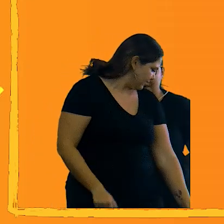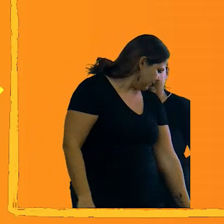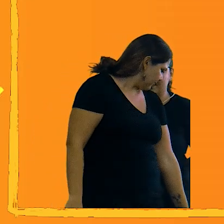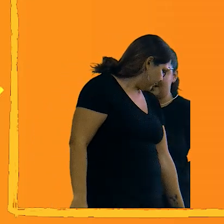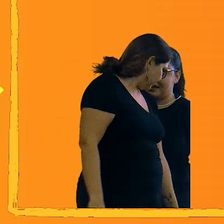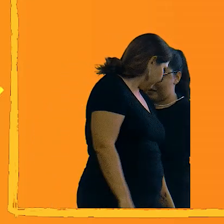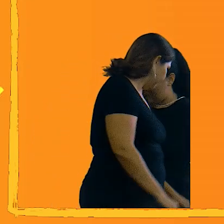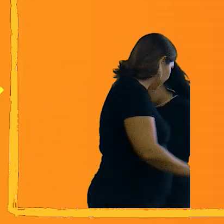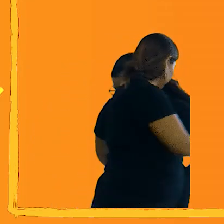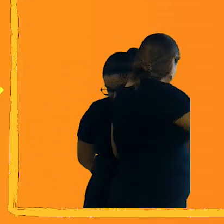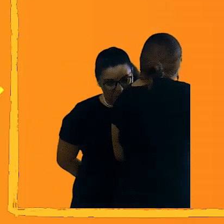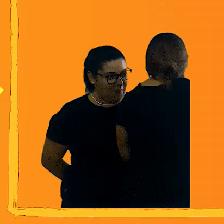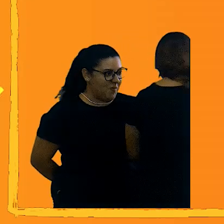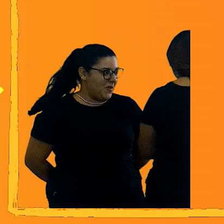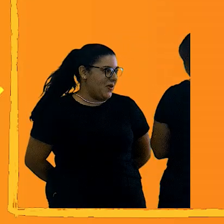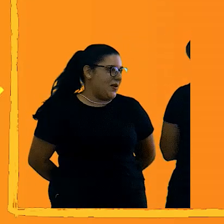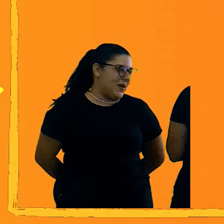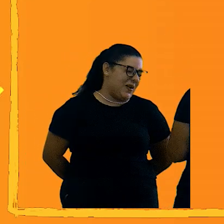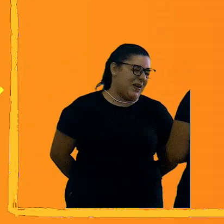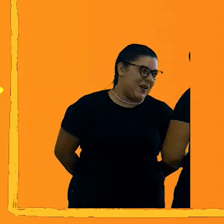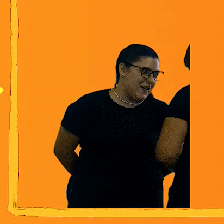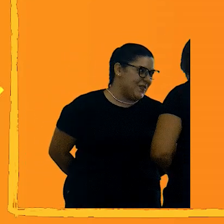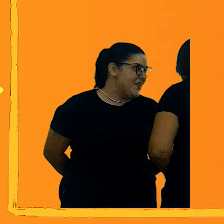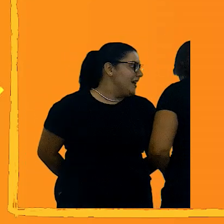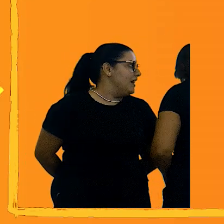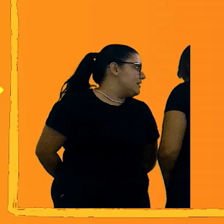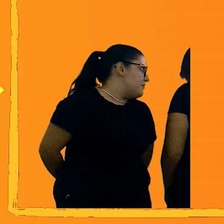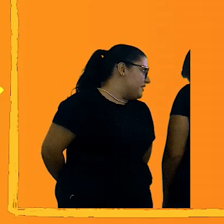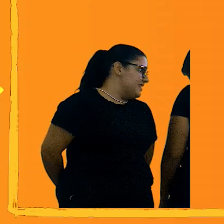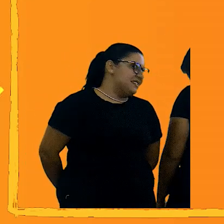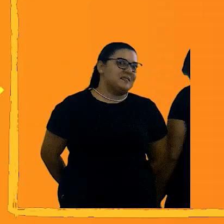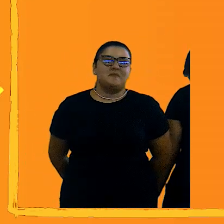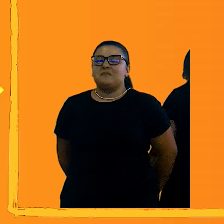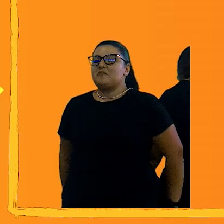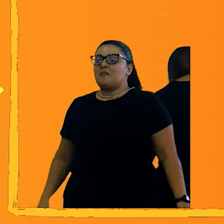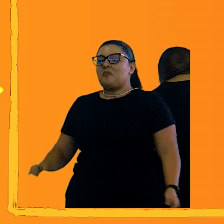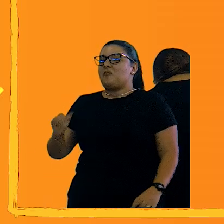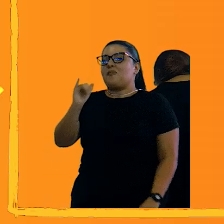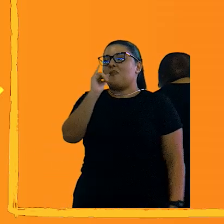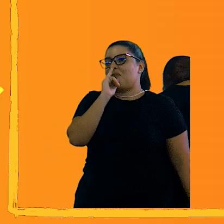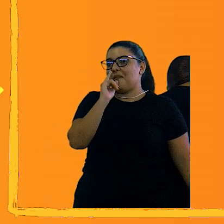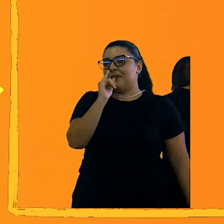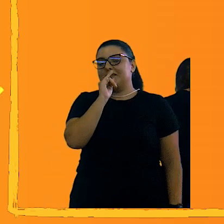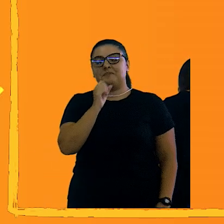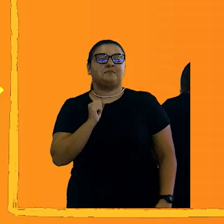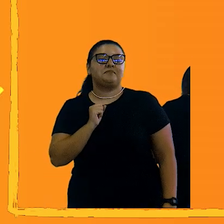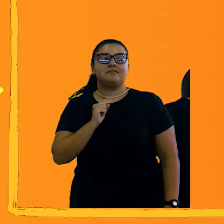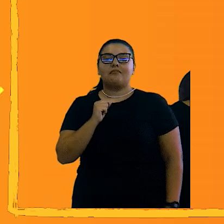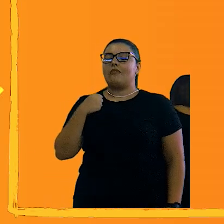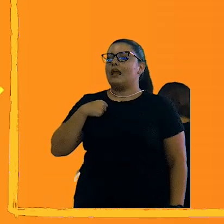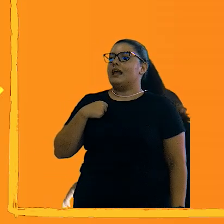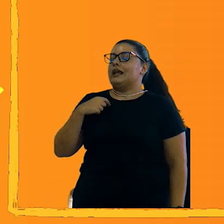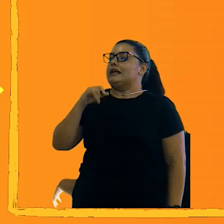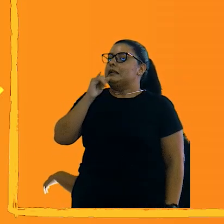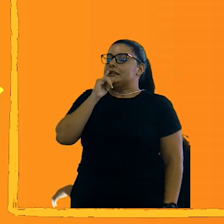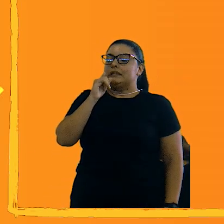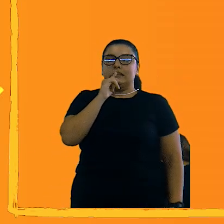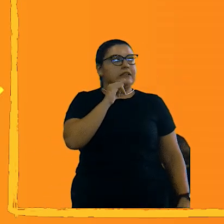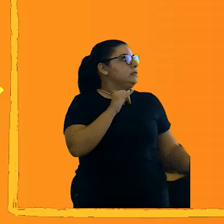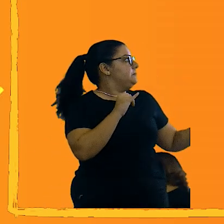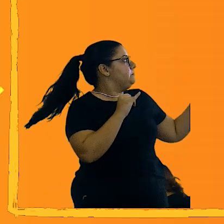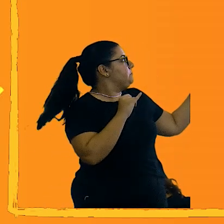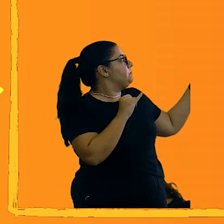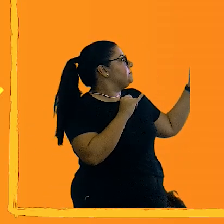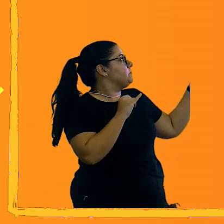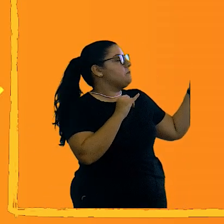dar os r$ 800 pessoal olha como é que a gente faz Primeira coisa eu vou pegar cada fração